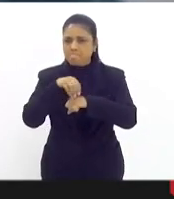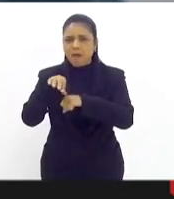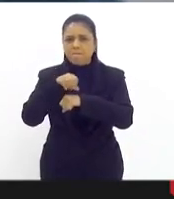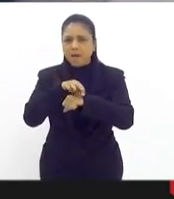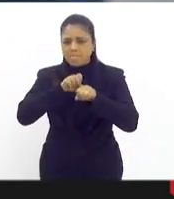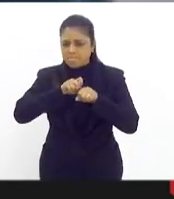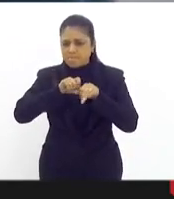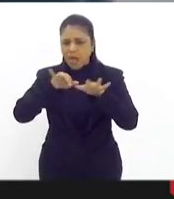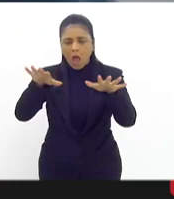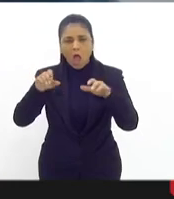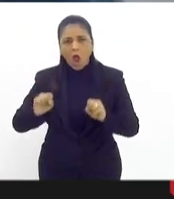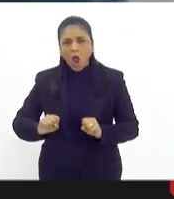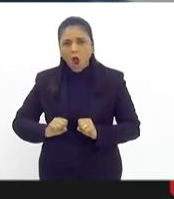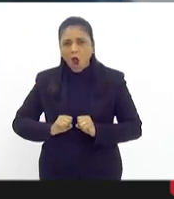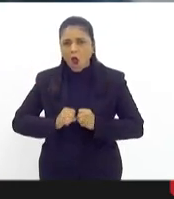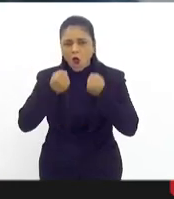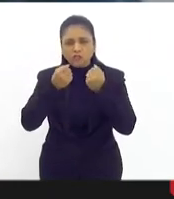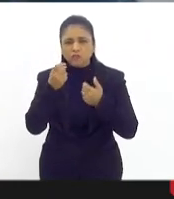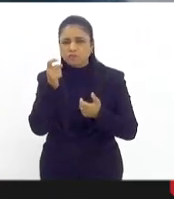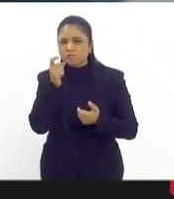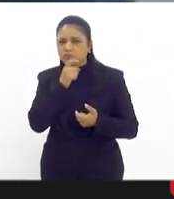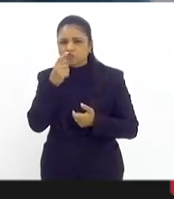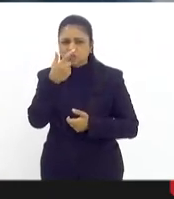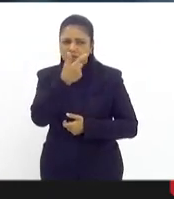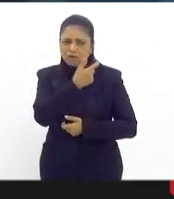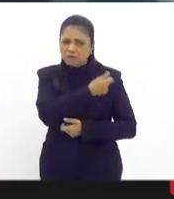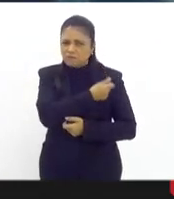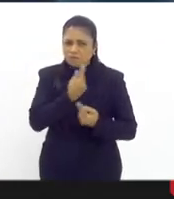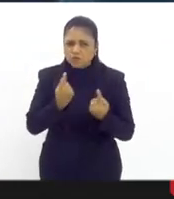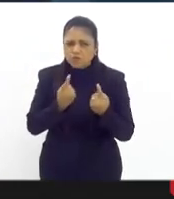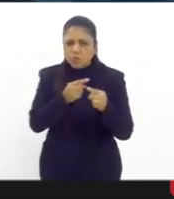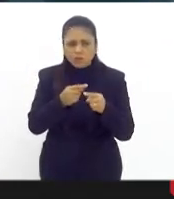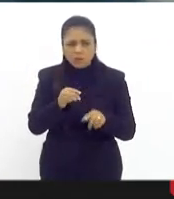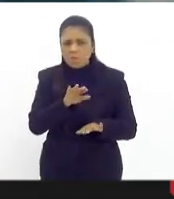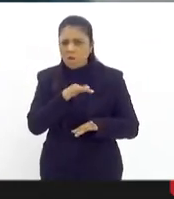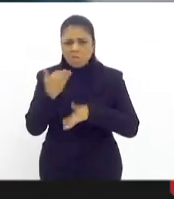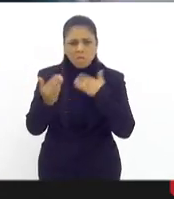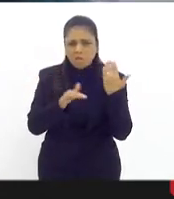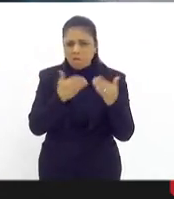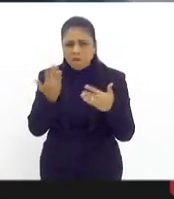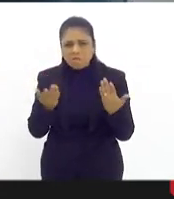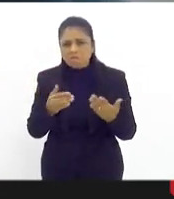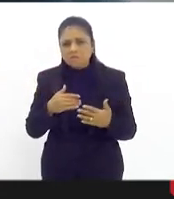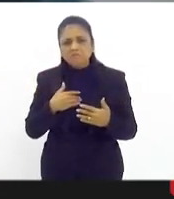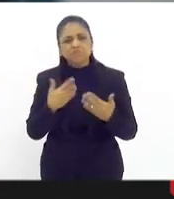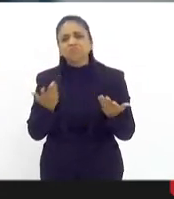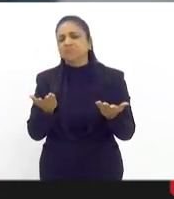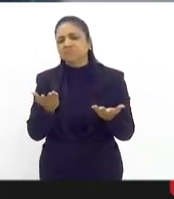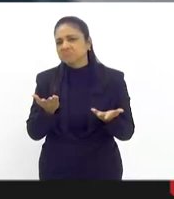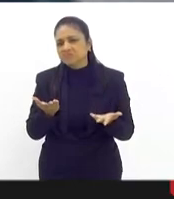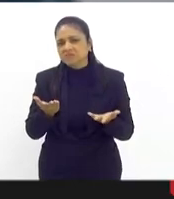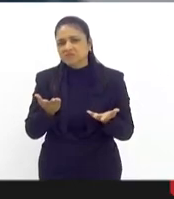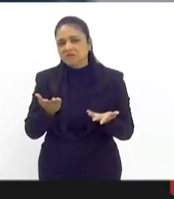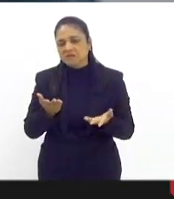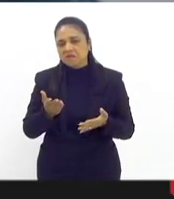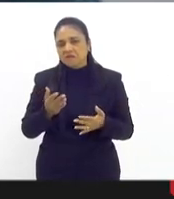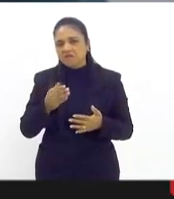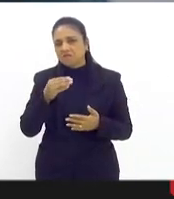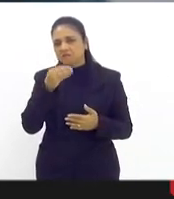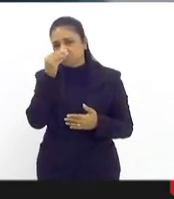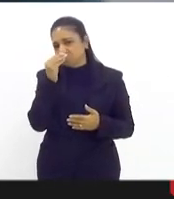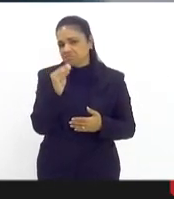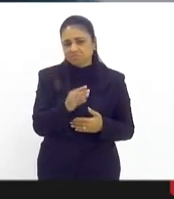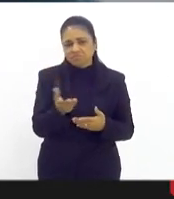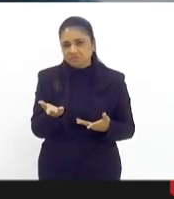impulsionar ódio, mentira contra vacina. Morre gente, fica por aí. Você está certíssimo. E você, que bom, tem uma